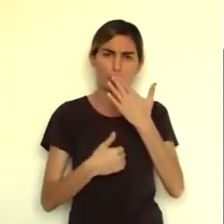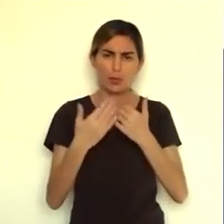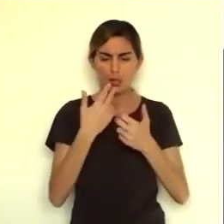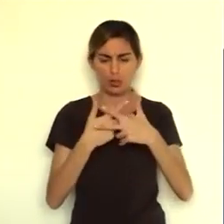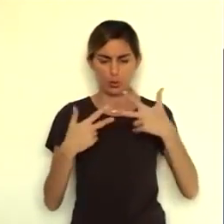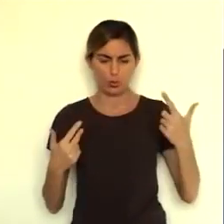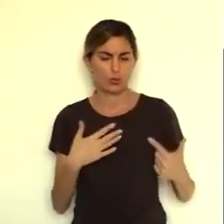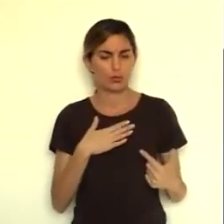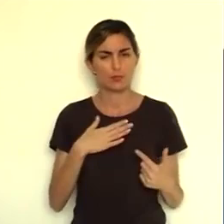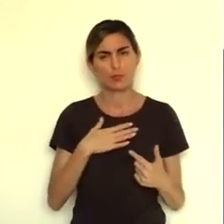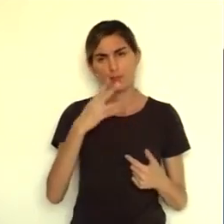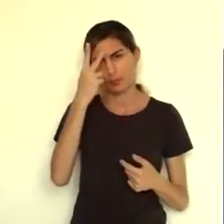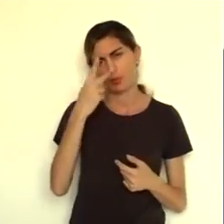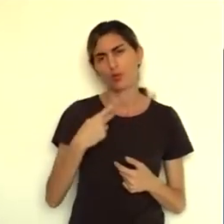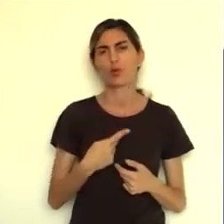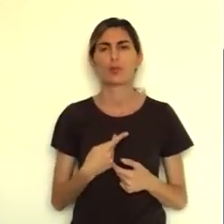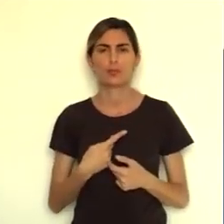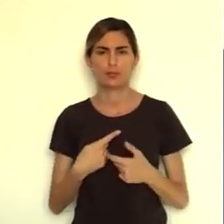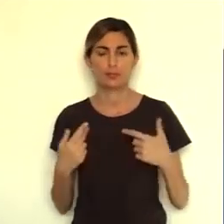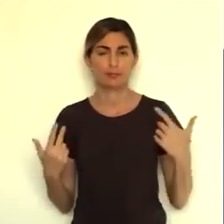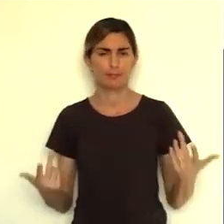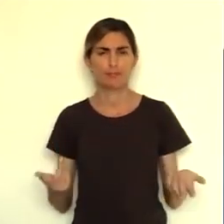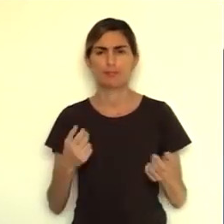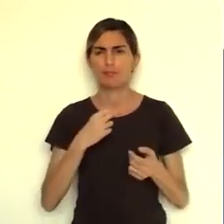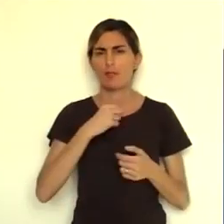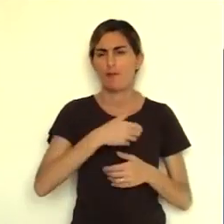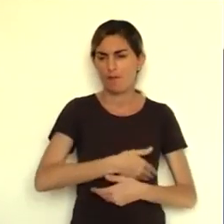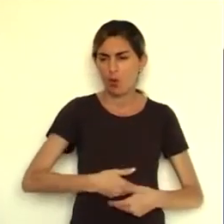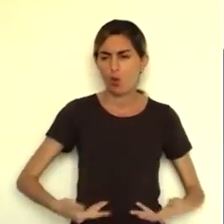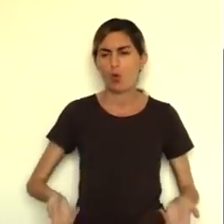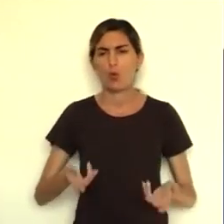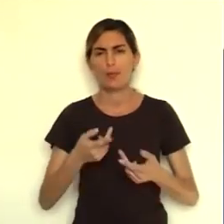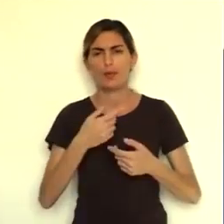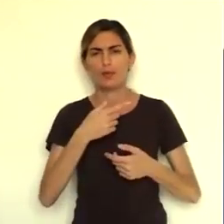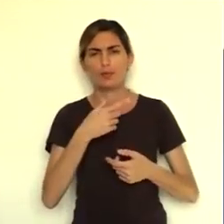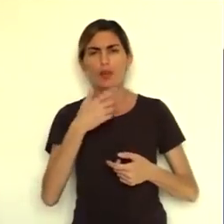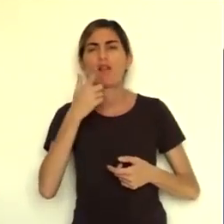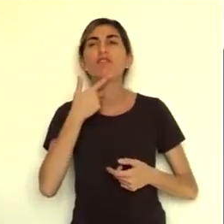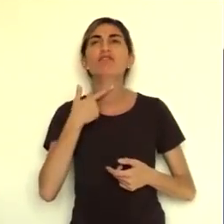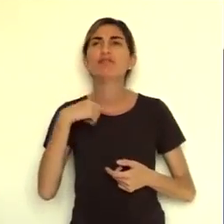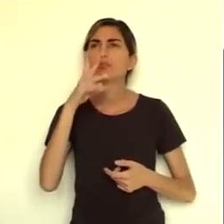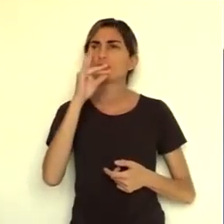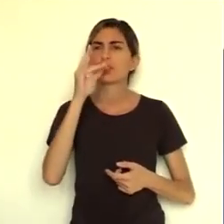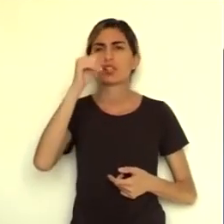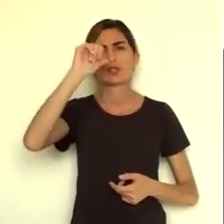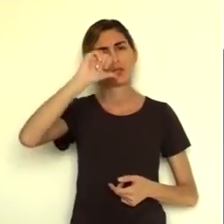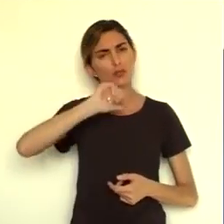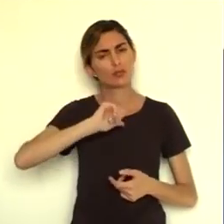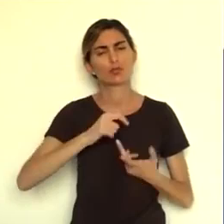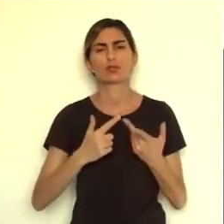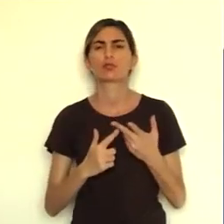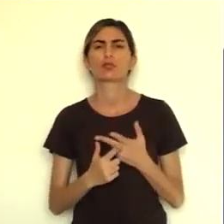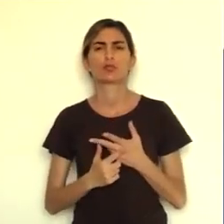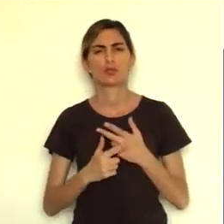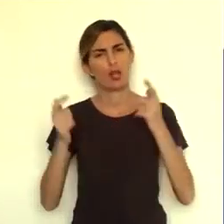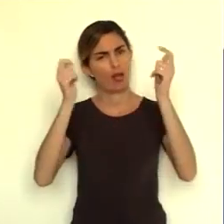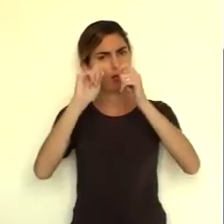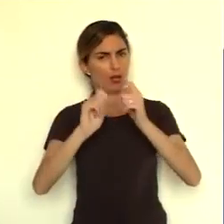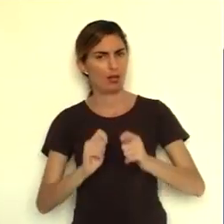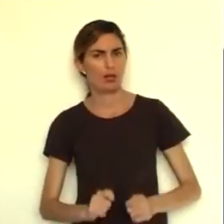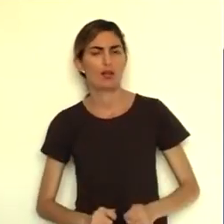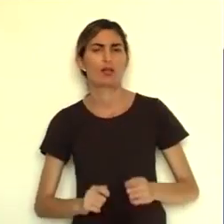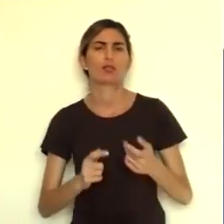suas necessidades básicas, o seu sustento, né? Matar a fome, matar a sede, alguma coisa do ponto de vista